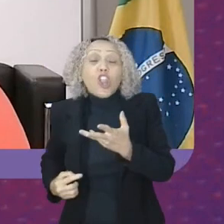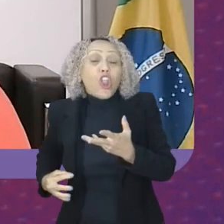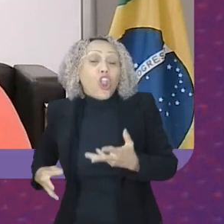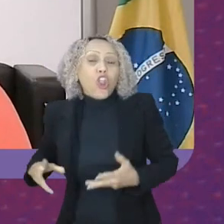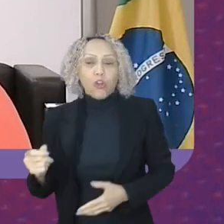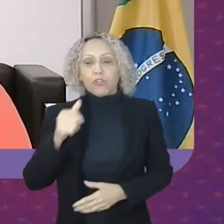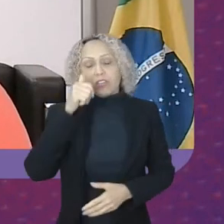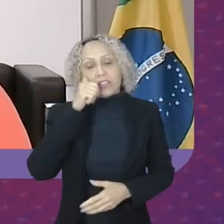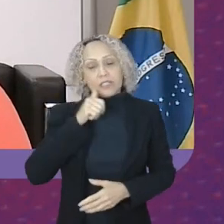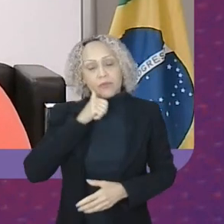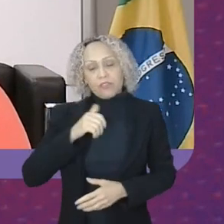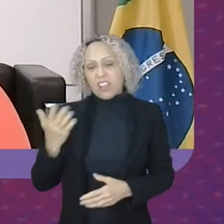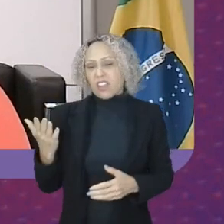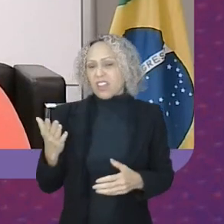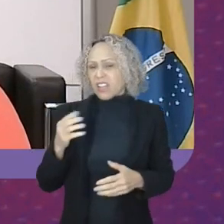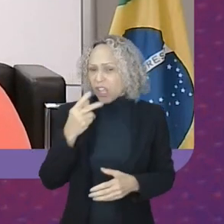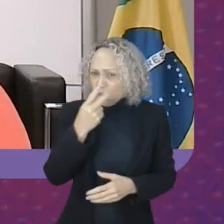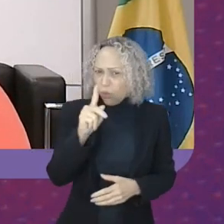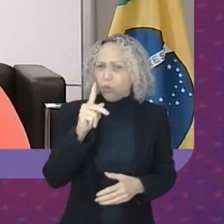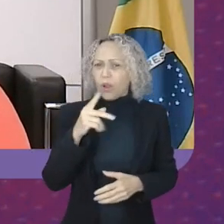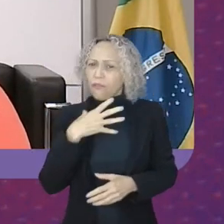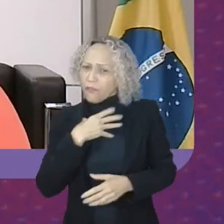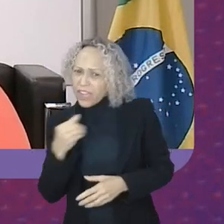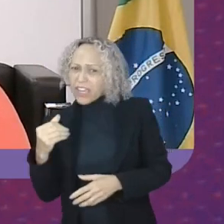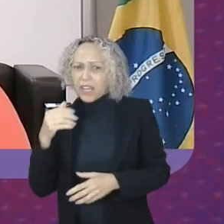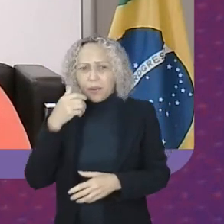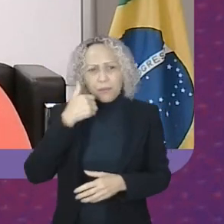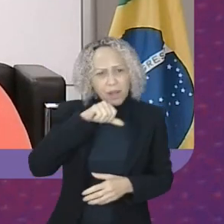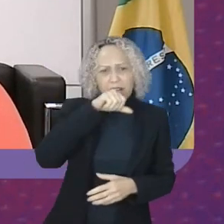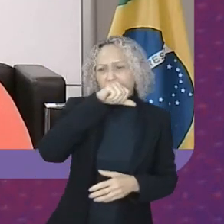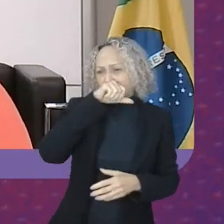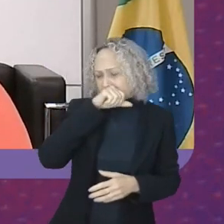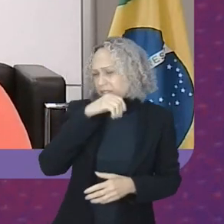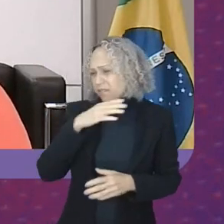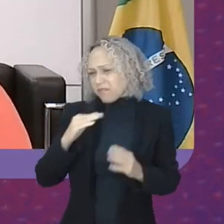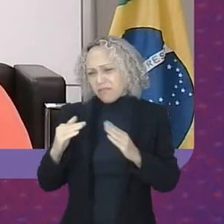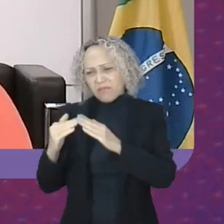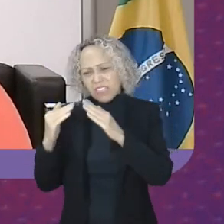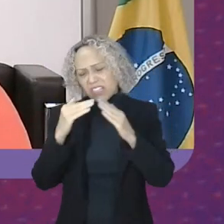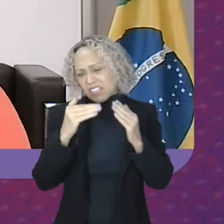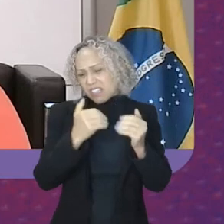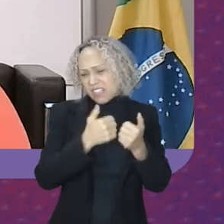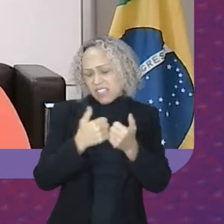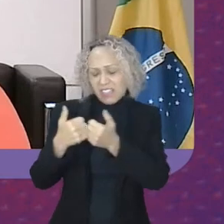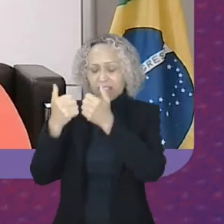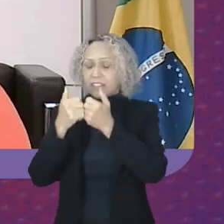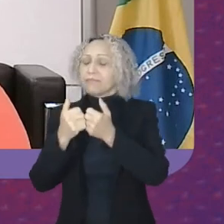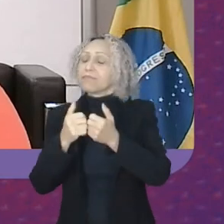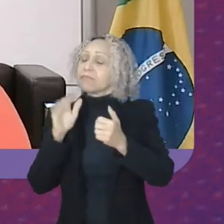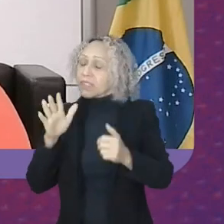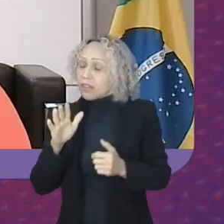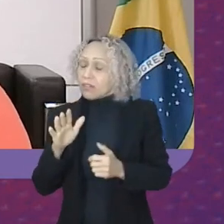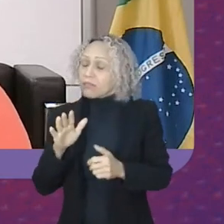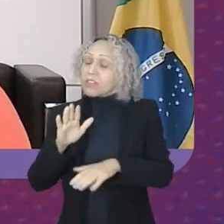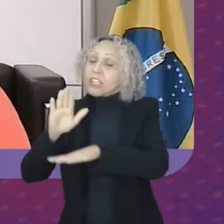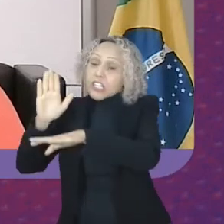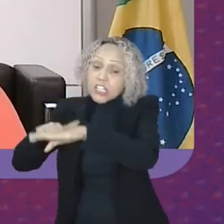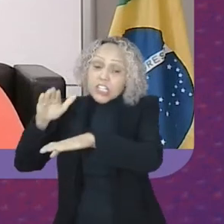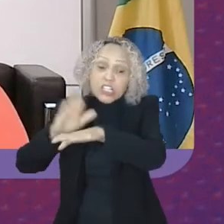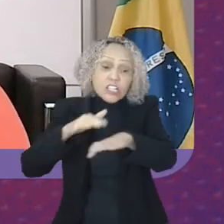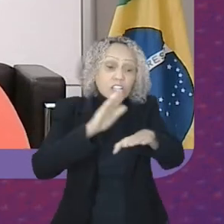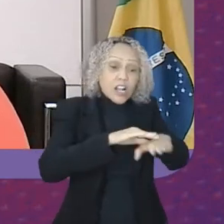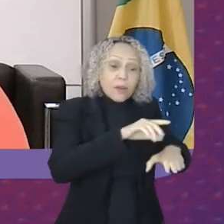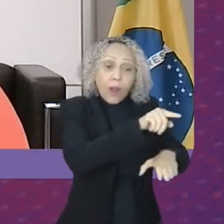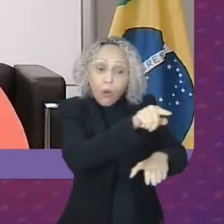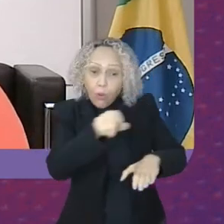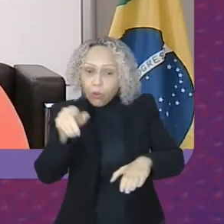políticas públicas para melhorar a vida das mulheres brasileiras. Eu agradeço a oportunidade desse importante